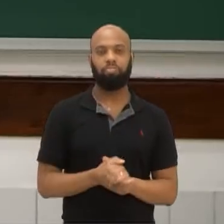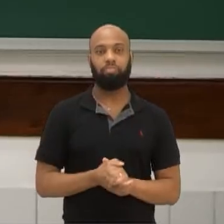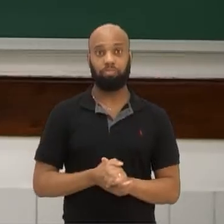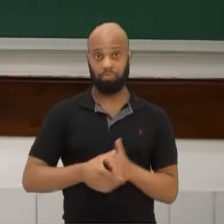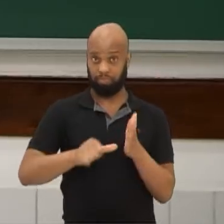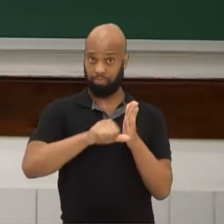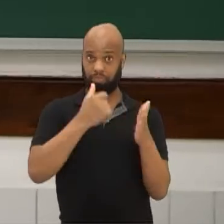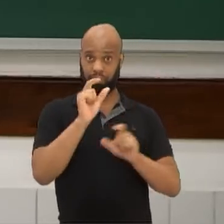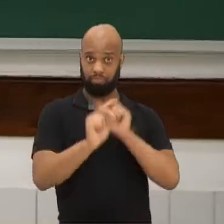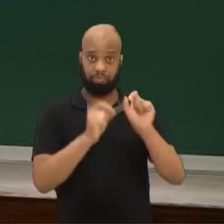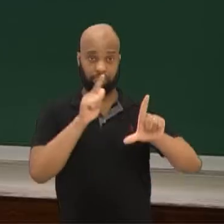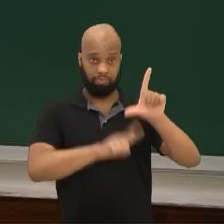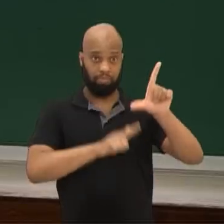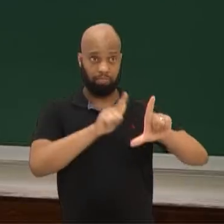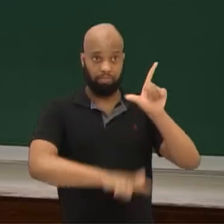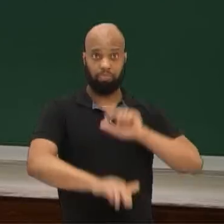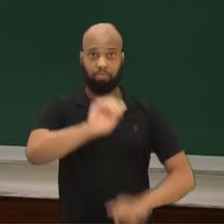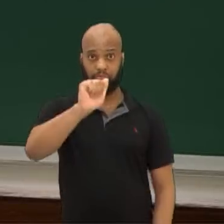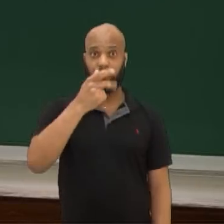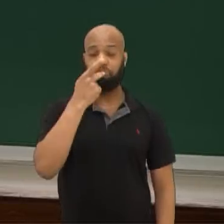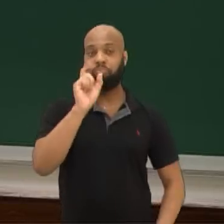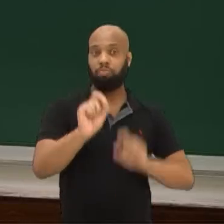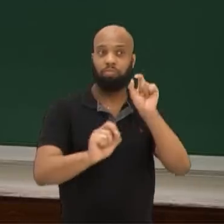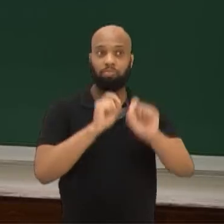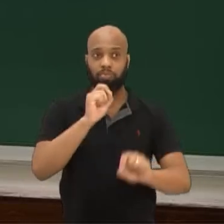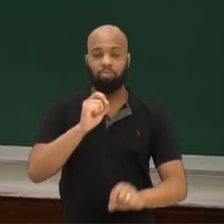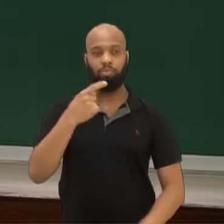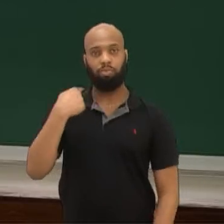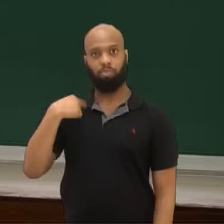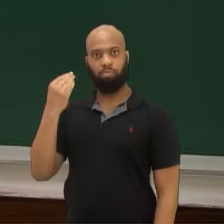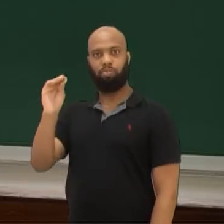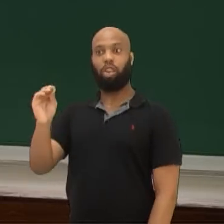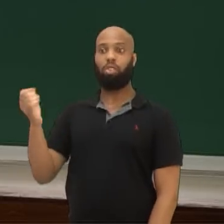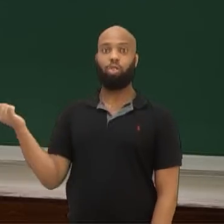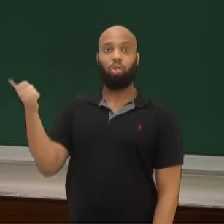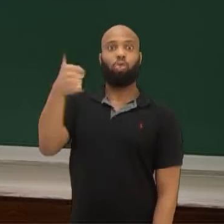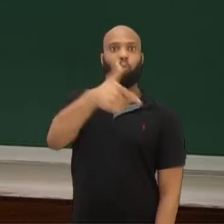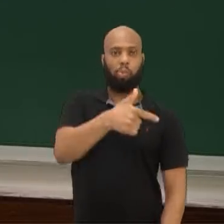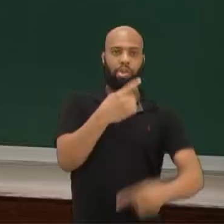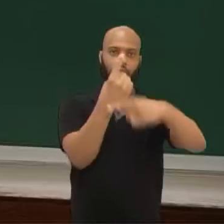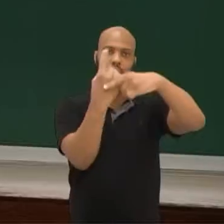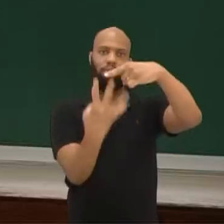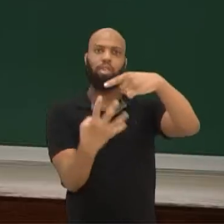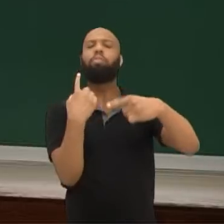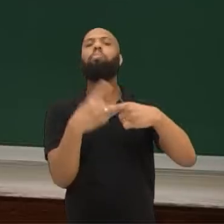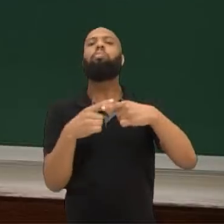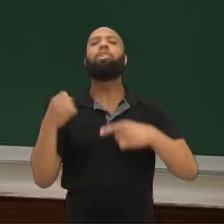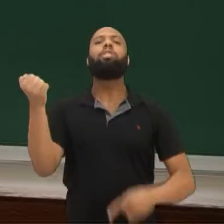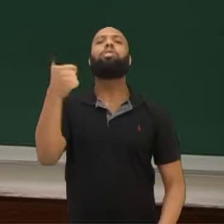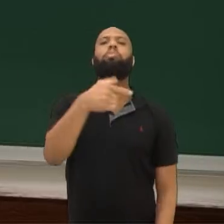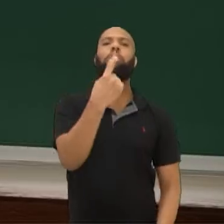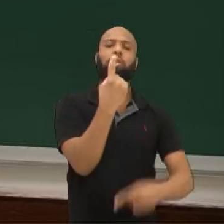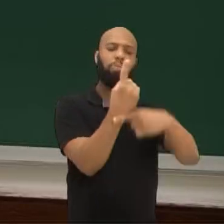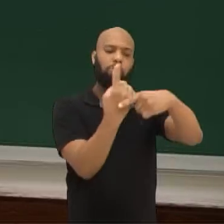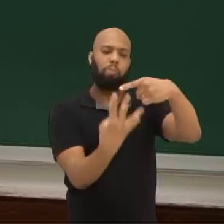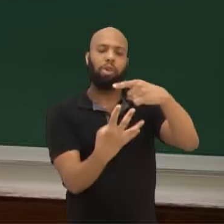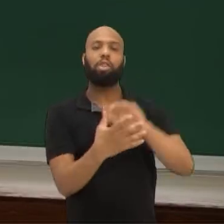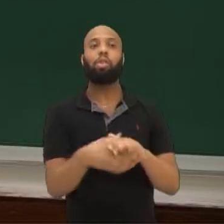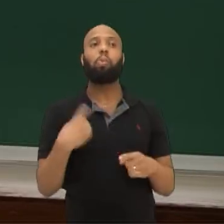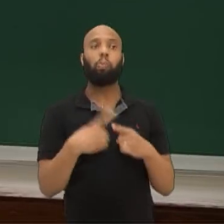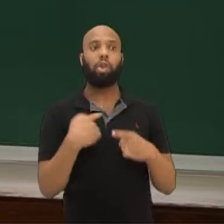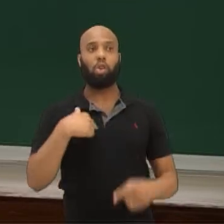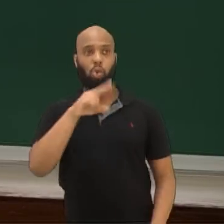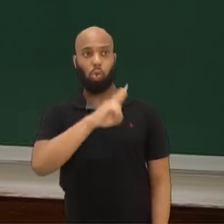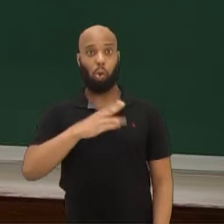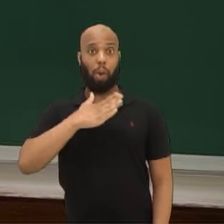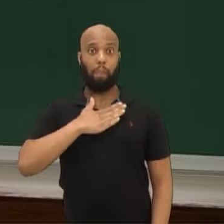O primeiro, observem aqui que ele está dizendo que ele é o quê? A professora colocou que ele é a maior. O porquê será que ele é a maior? Porque se eu colocar aqui o meu